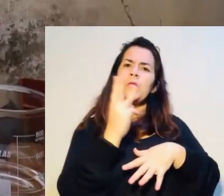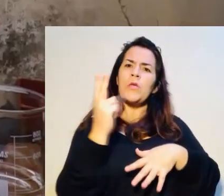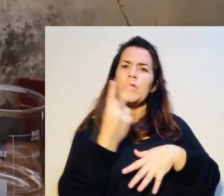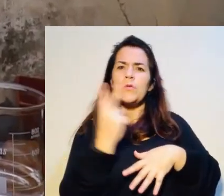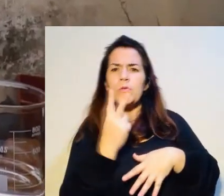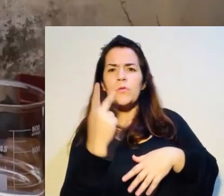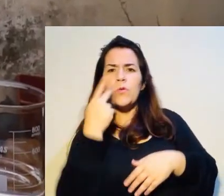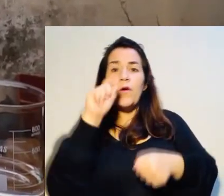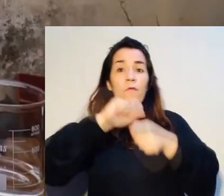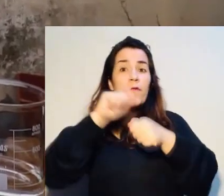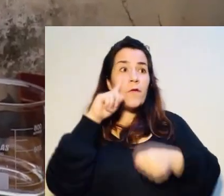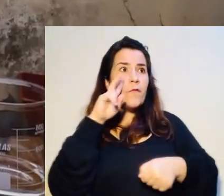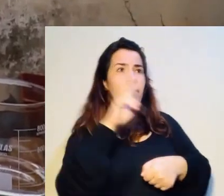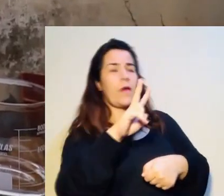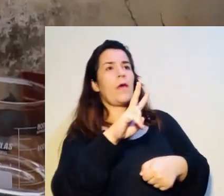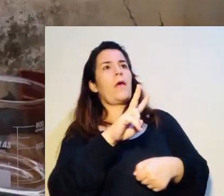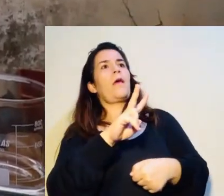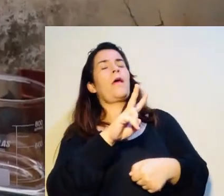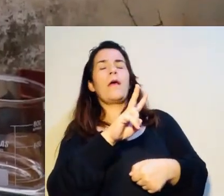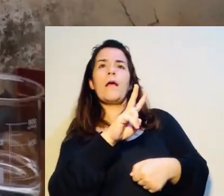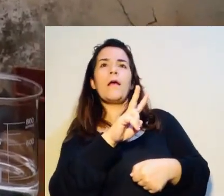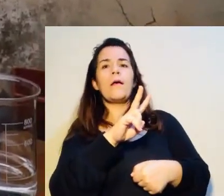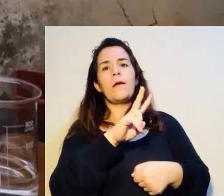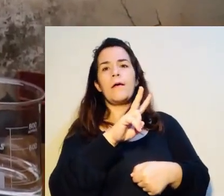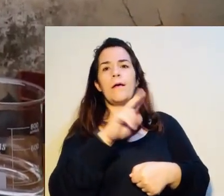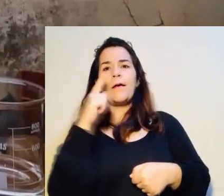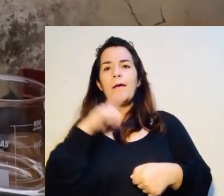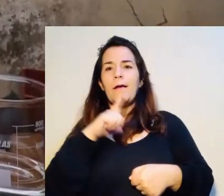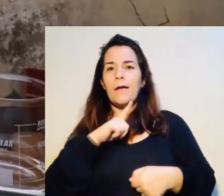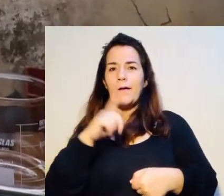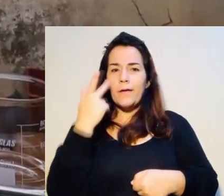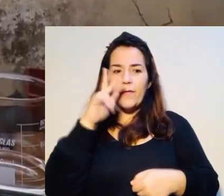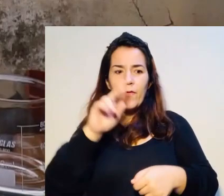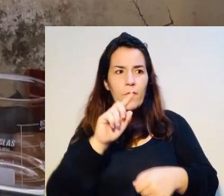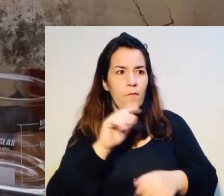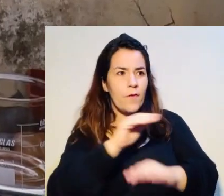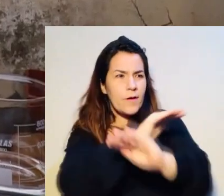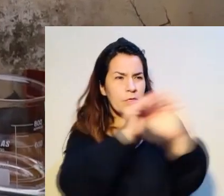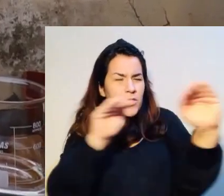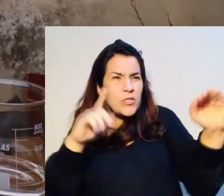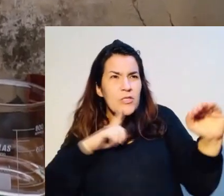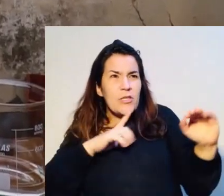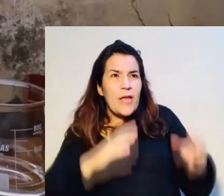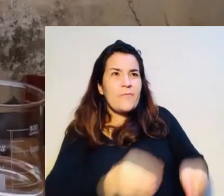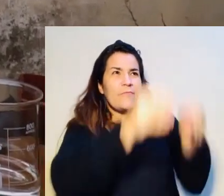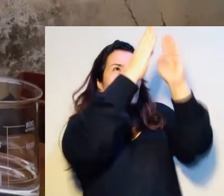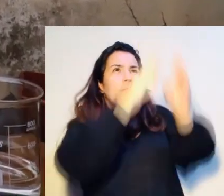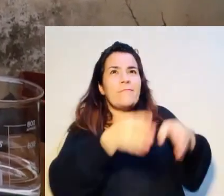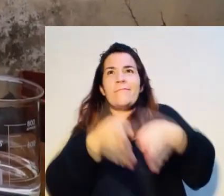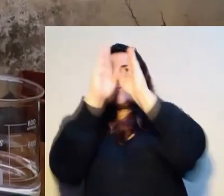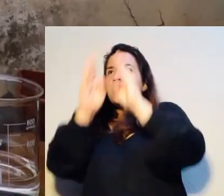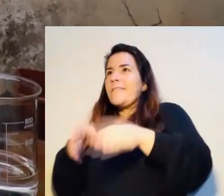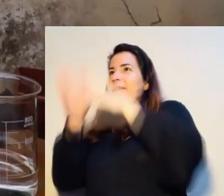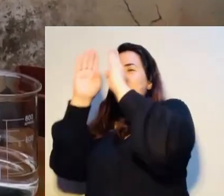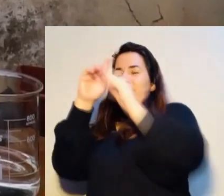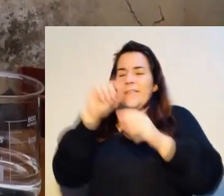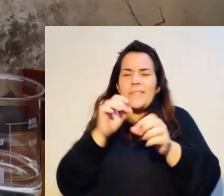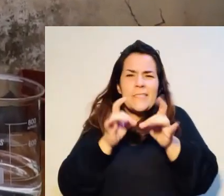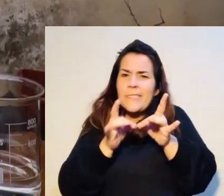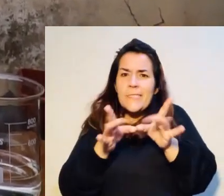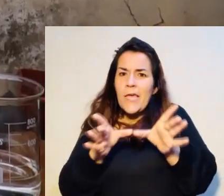terceiro ou segundo túmulo, que ali você já vai ver. É só buscar um túmulo cheio de plaquinha, com a